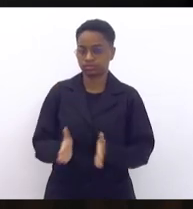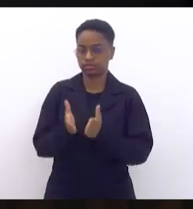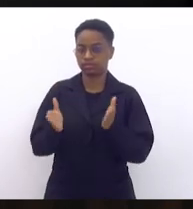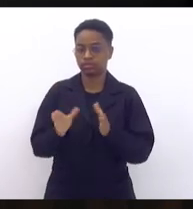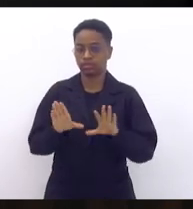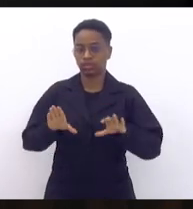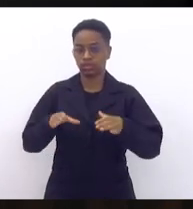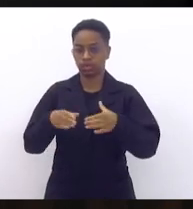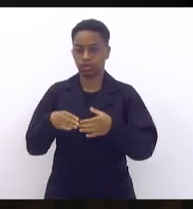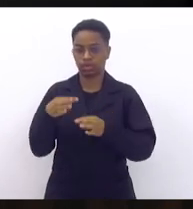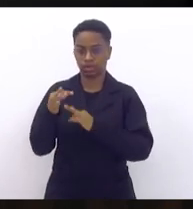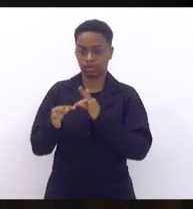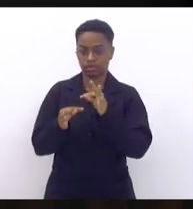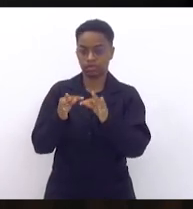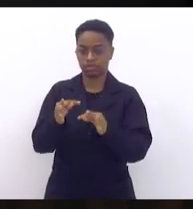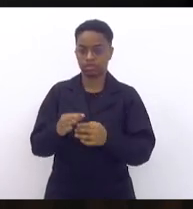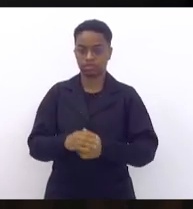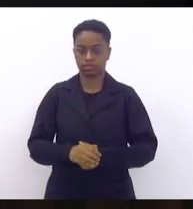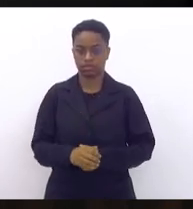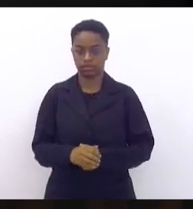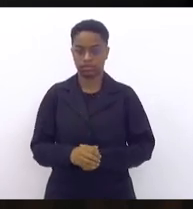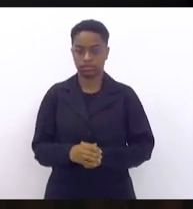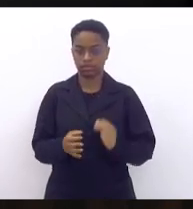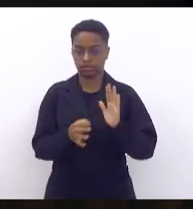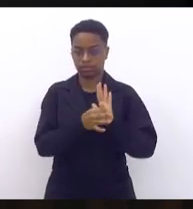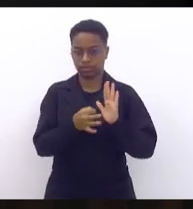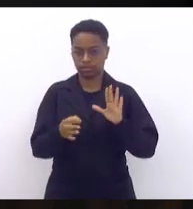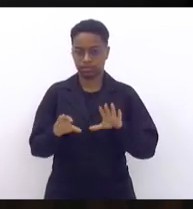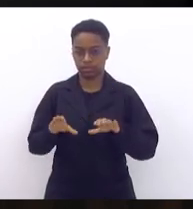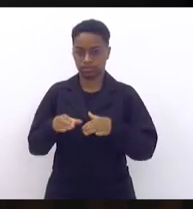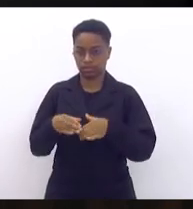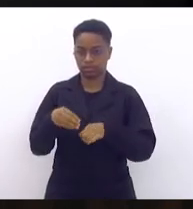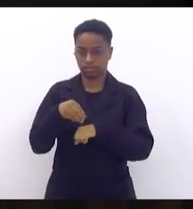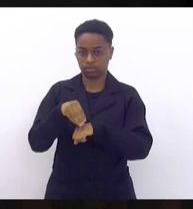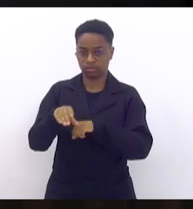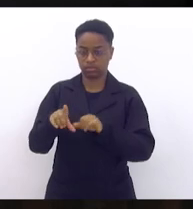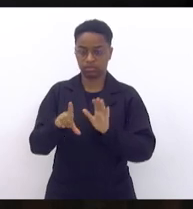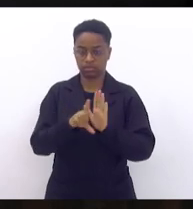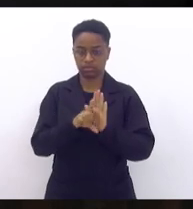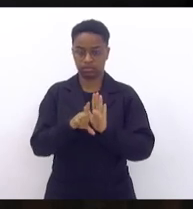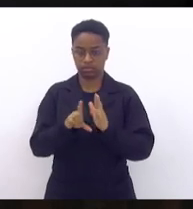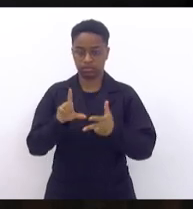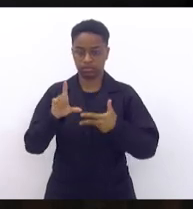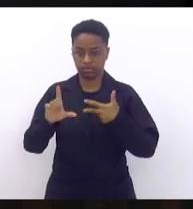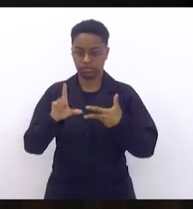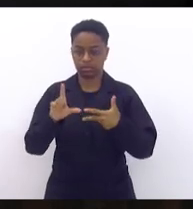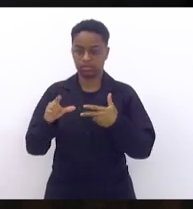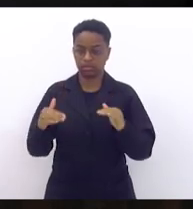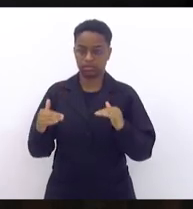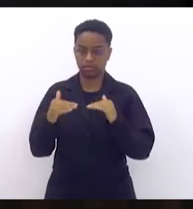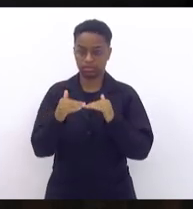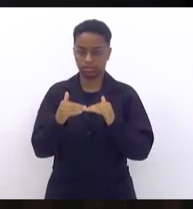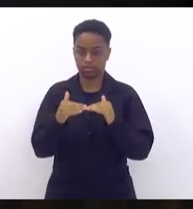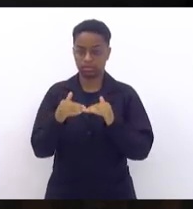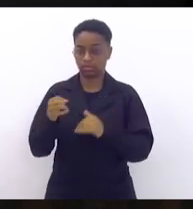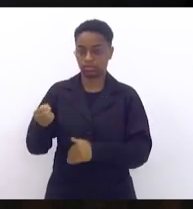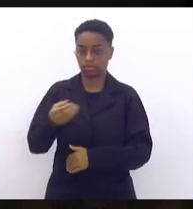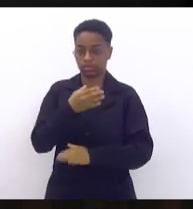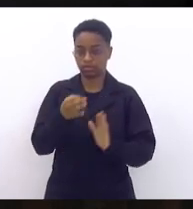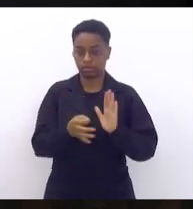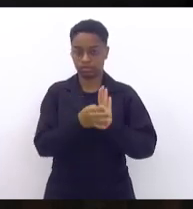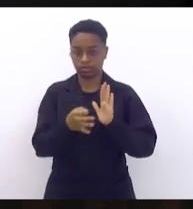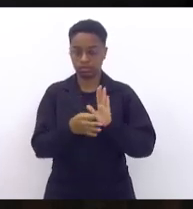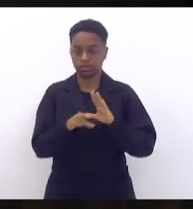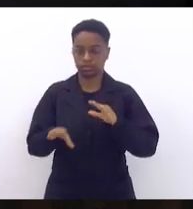à comunidade terapêutica. Parecer da comissão de indicações legislativas favorável. Novo parecer à emenda